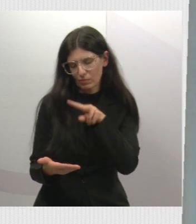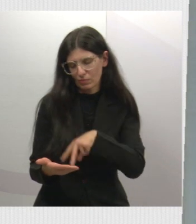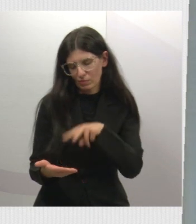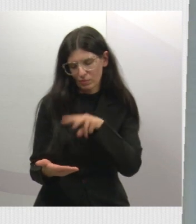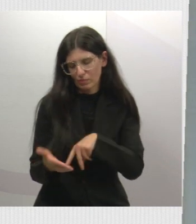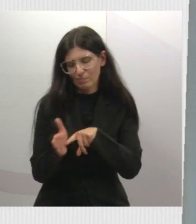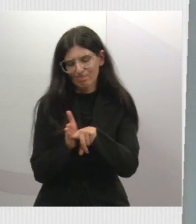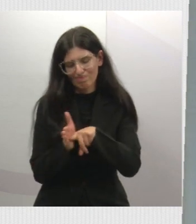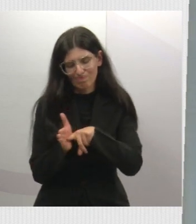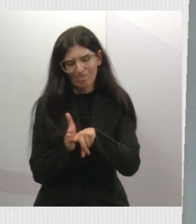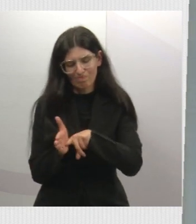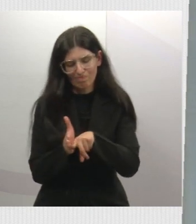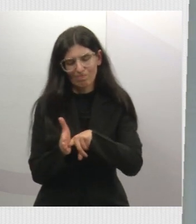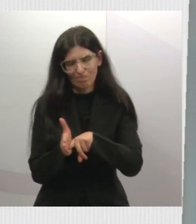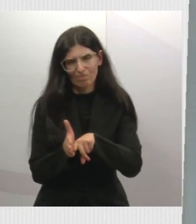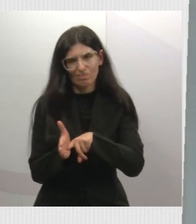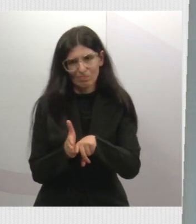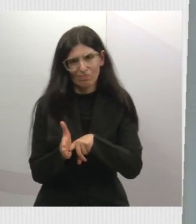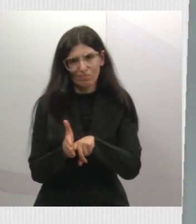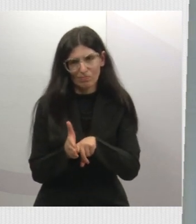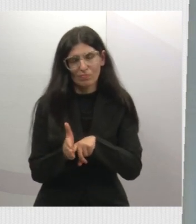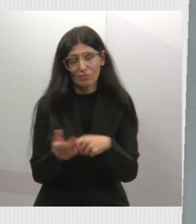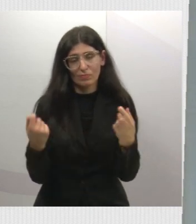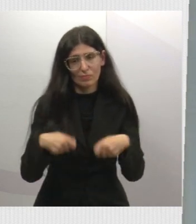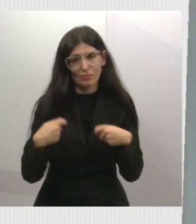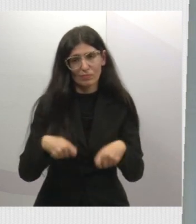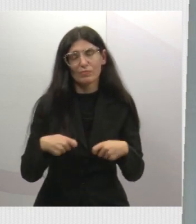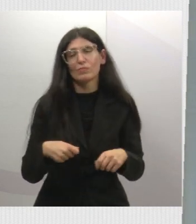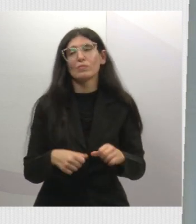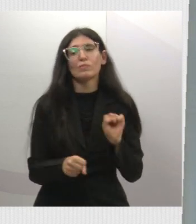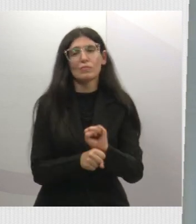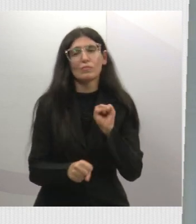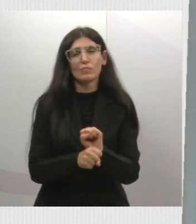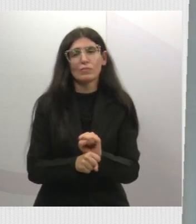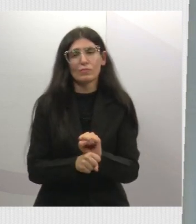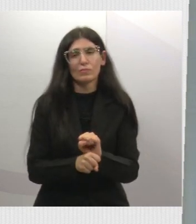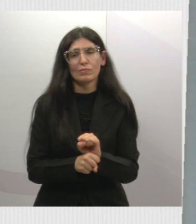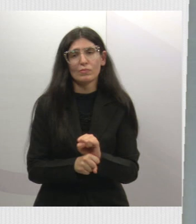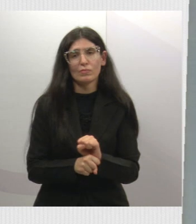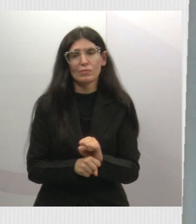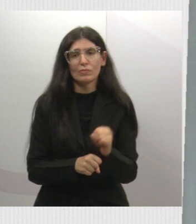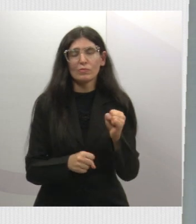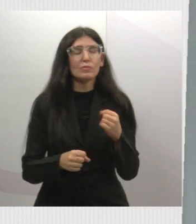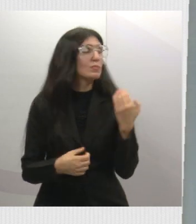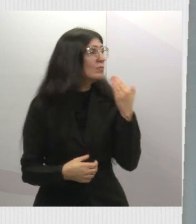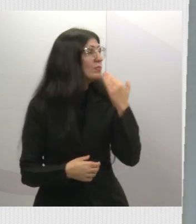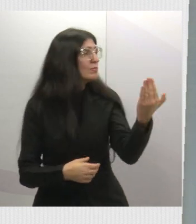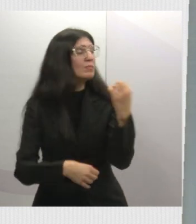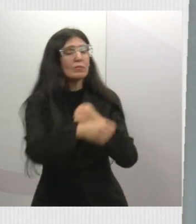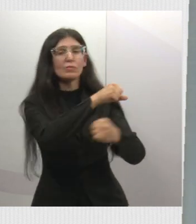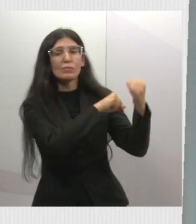que, porventura, foram solicitados no ano anterior.